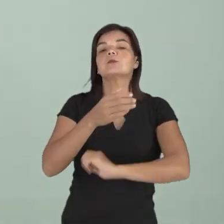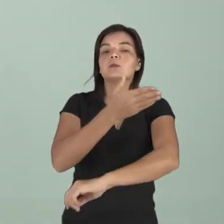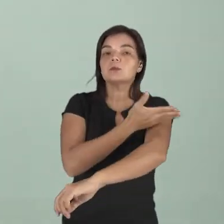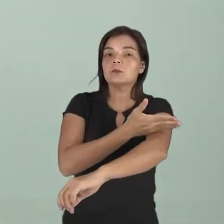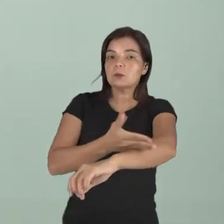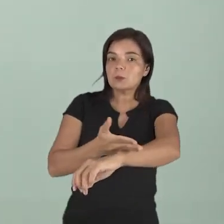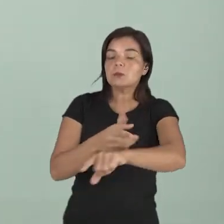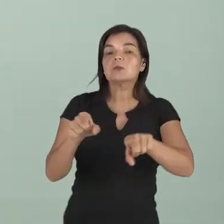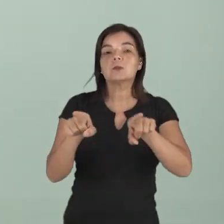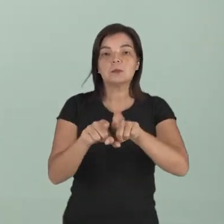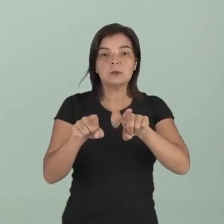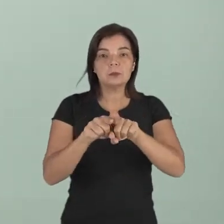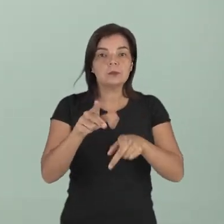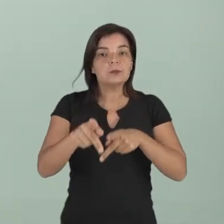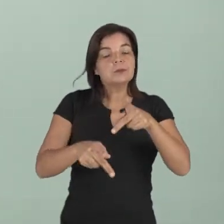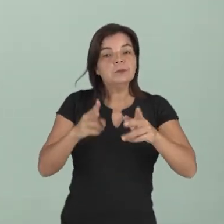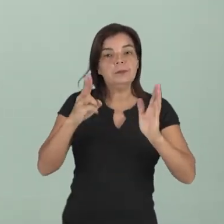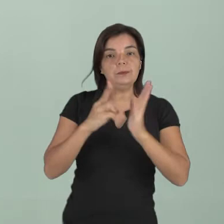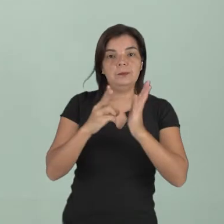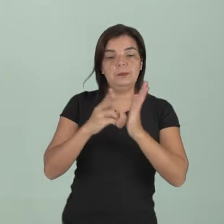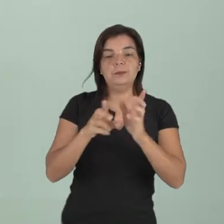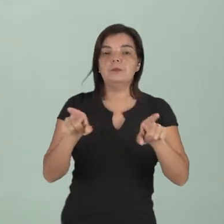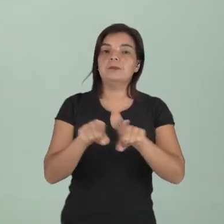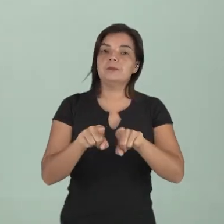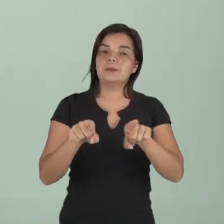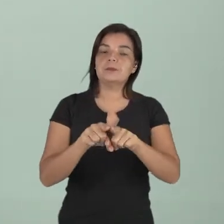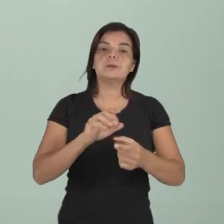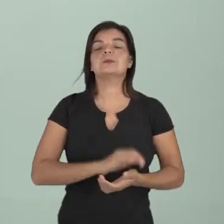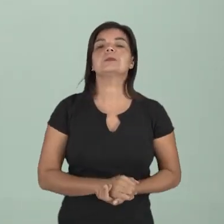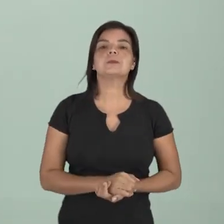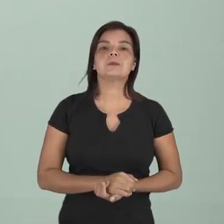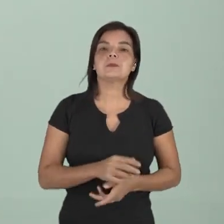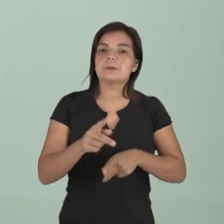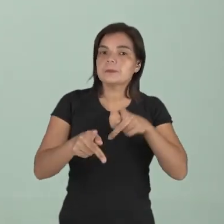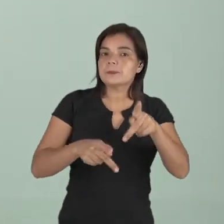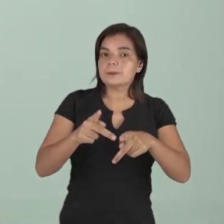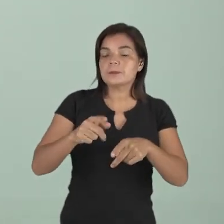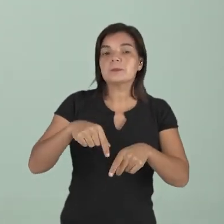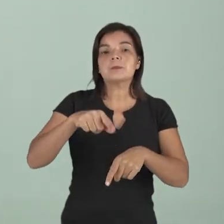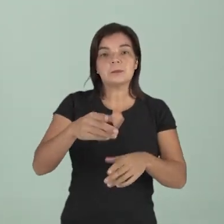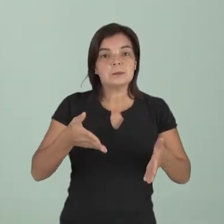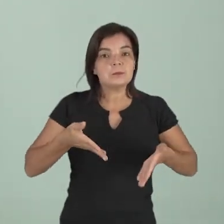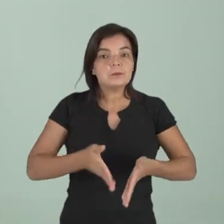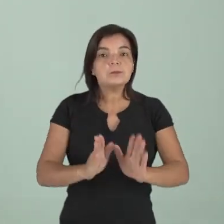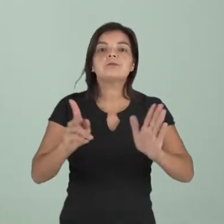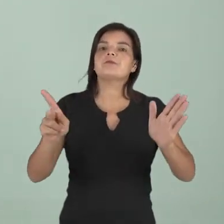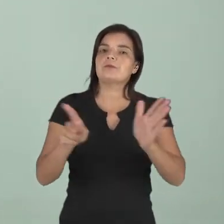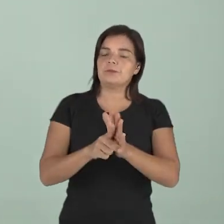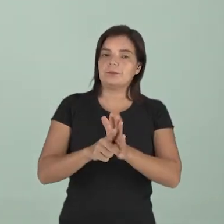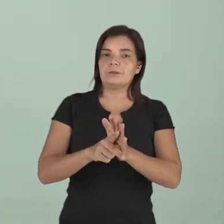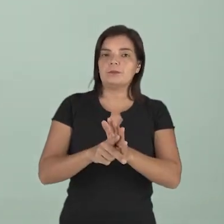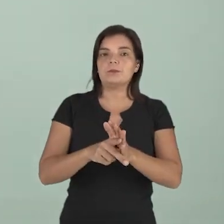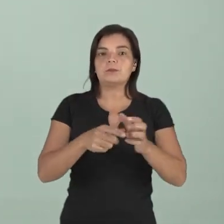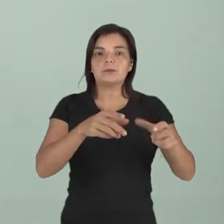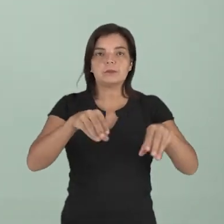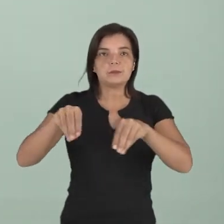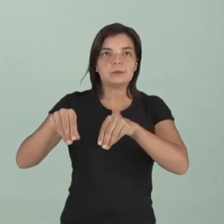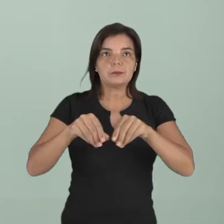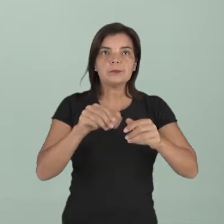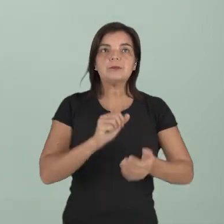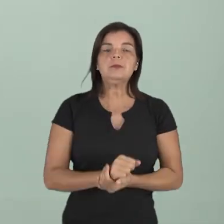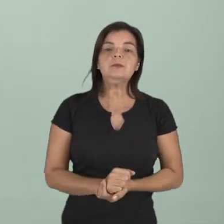indígena, relembrando o que a gente falou no início da aula, é a estruturação dessa população mais nativa, certo?